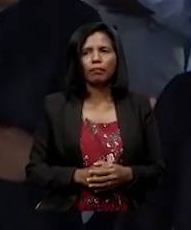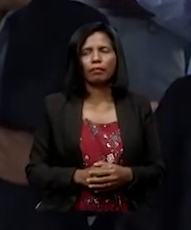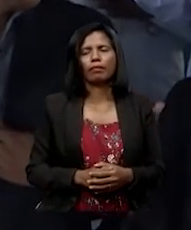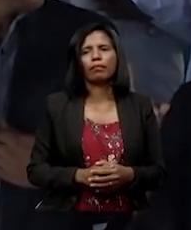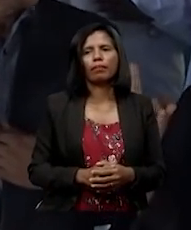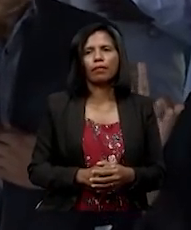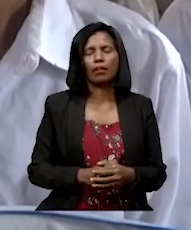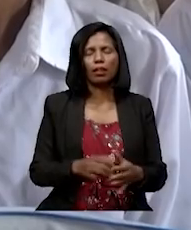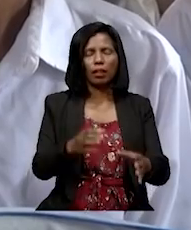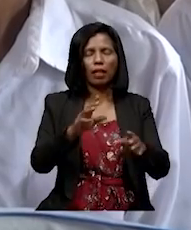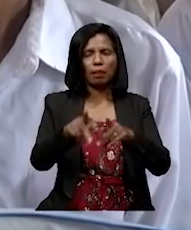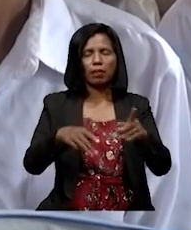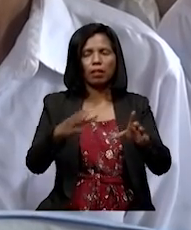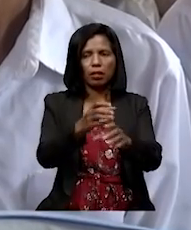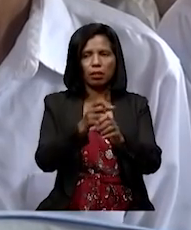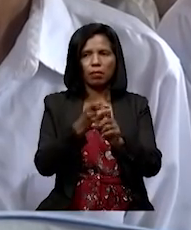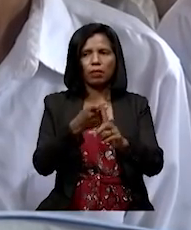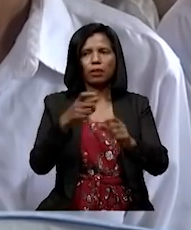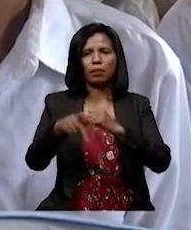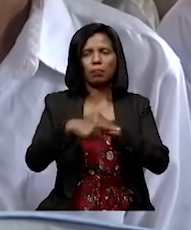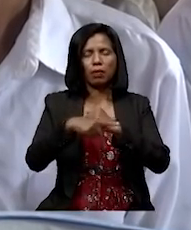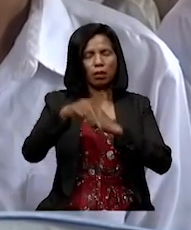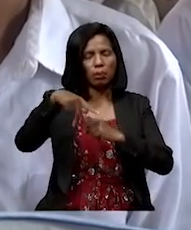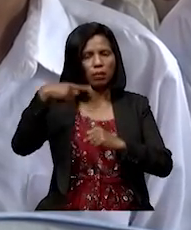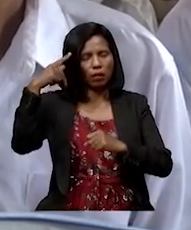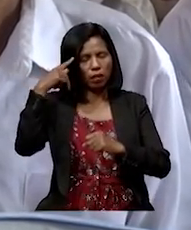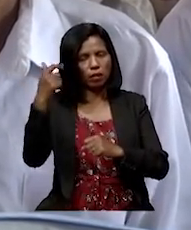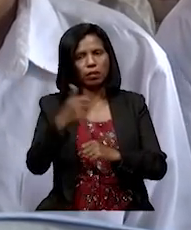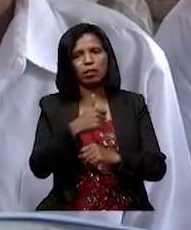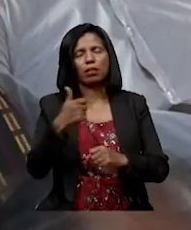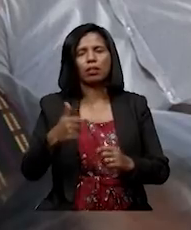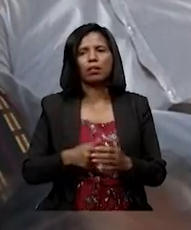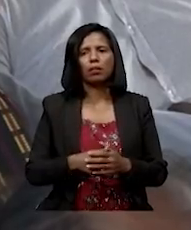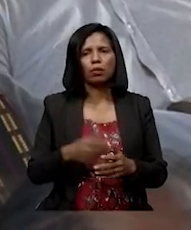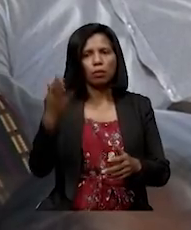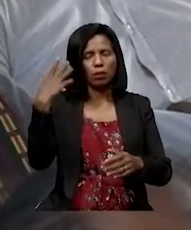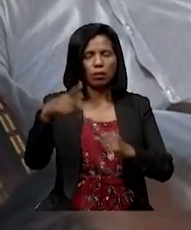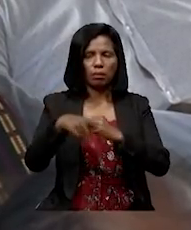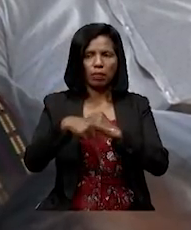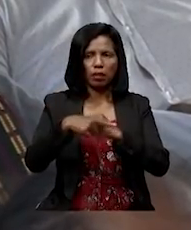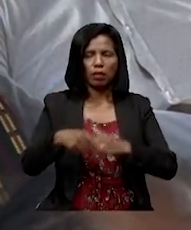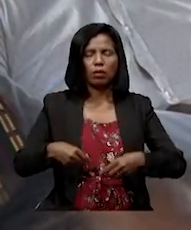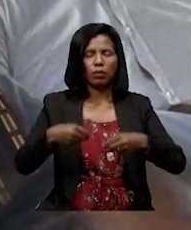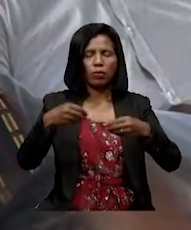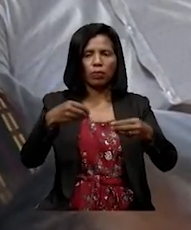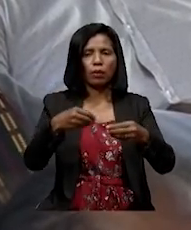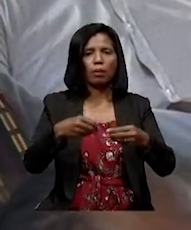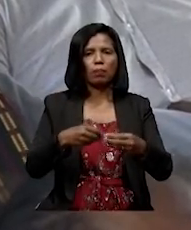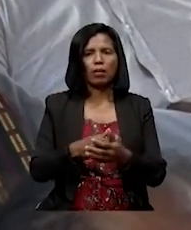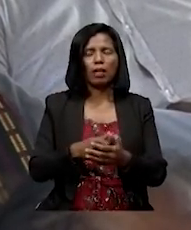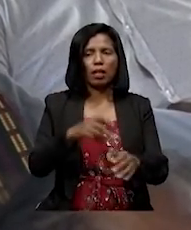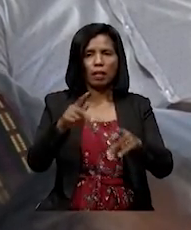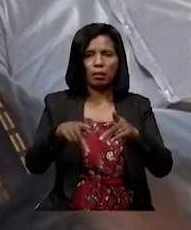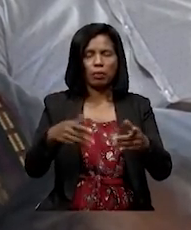no décimo posse né, balume russi partido político Siracelo. Antes né partido Kuntu mos foi na posse da militante foi um Sira e